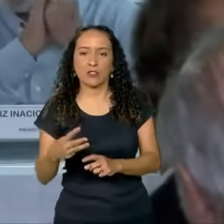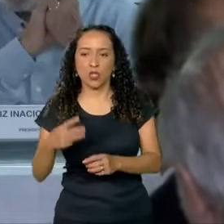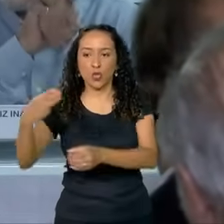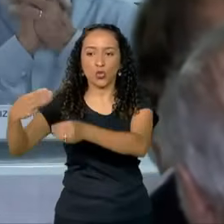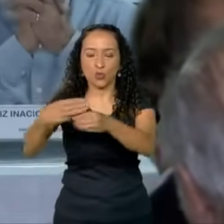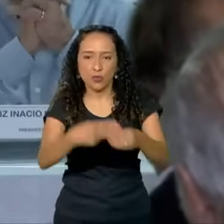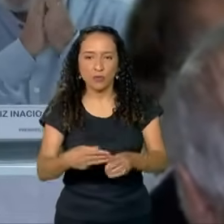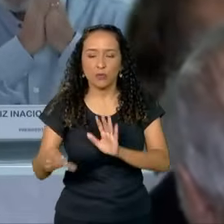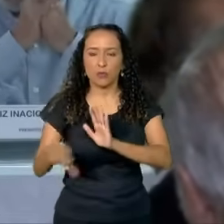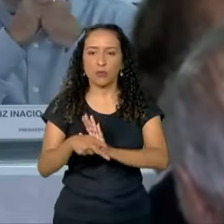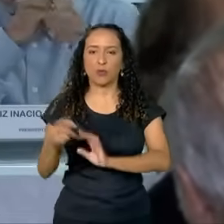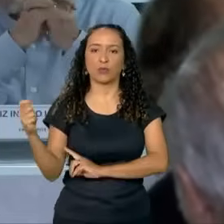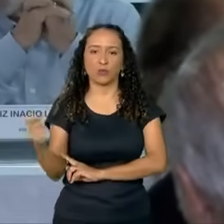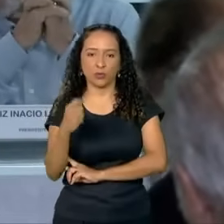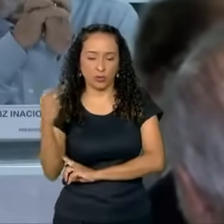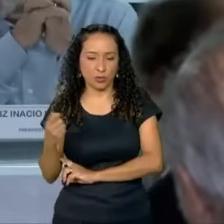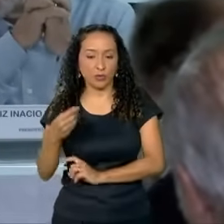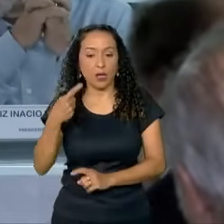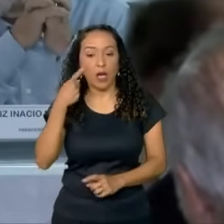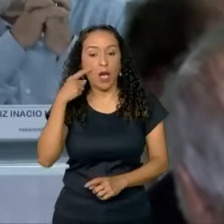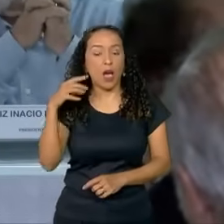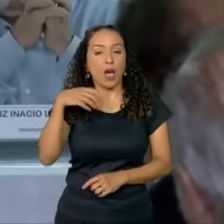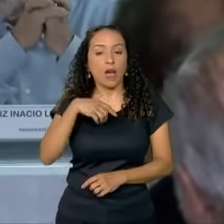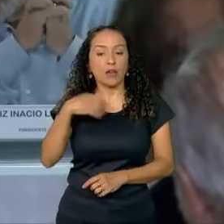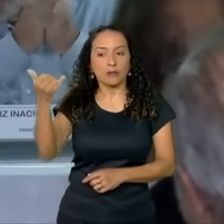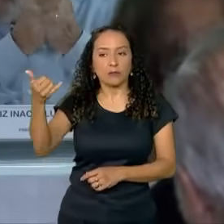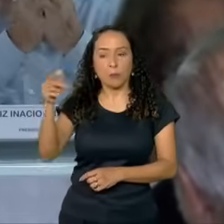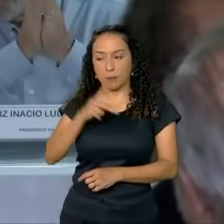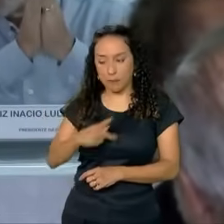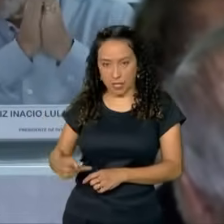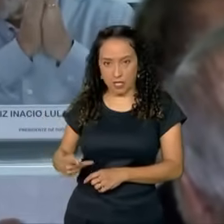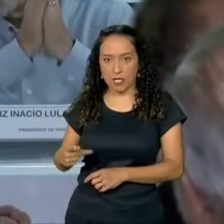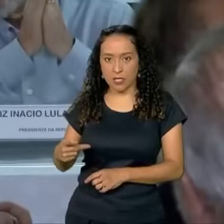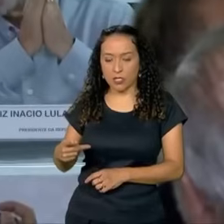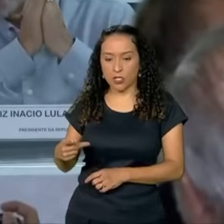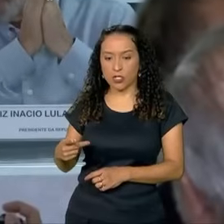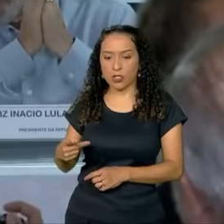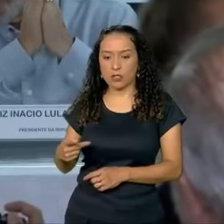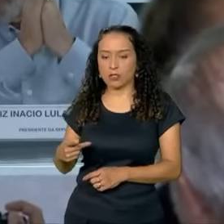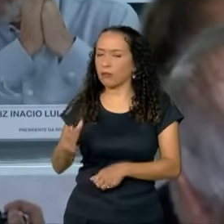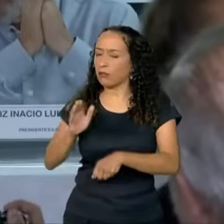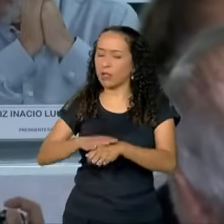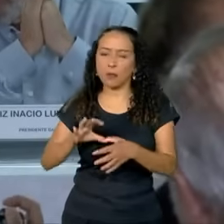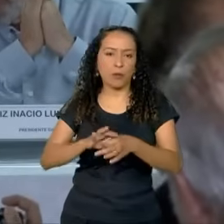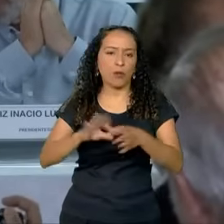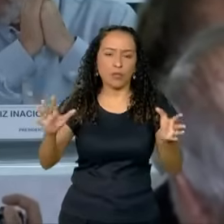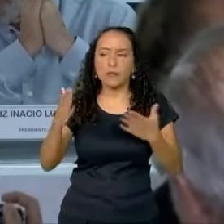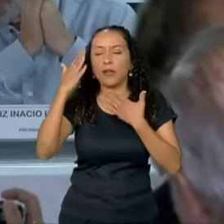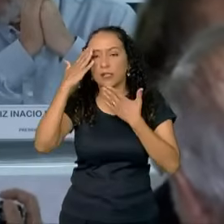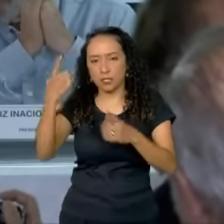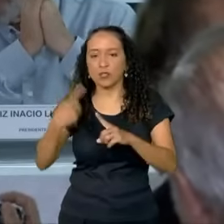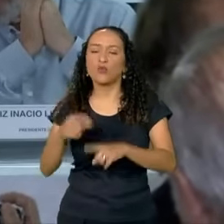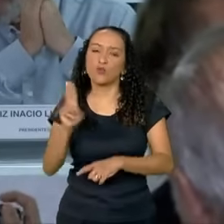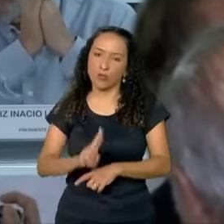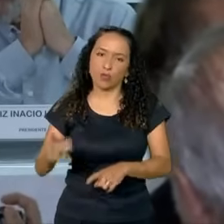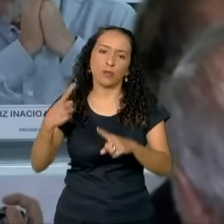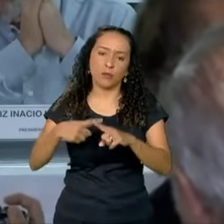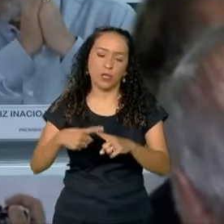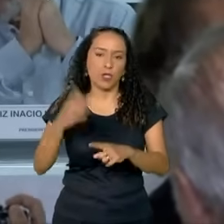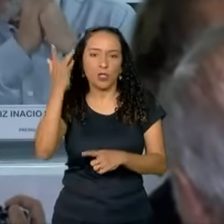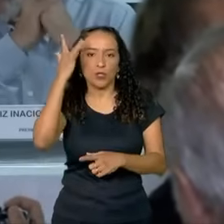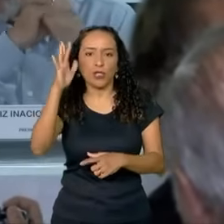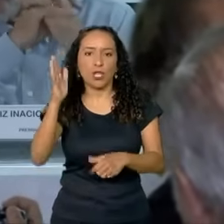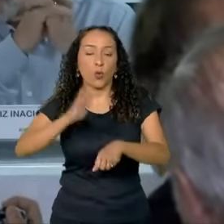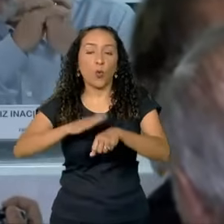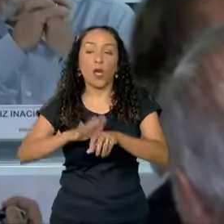E eu vou rapidamente aqui tentar, o presidente me disse o tempo que o senhor quiser, governador, e agradeço, e eu vou usá-lo porque não sei quando é que a